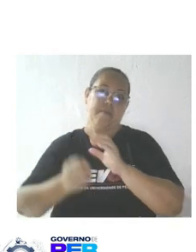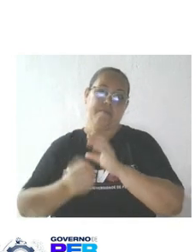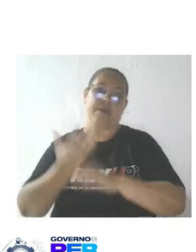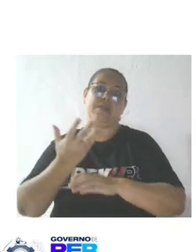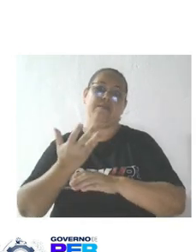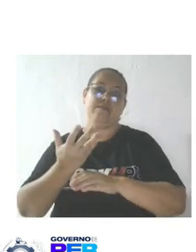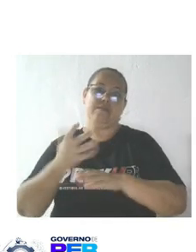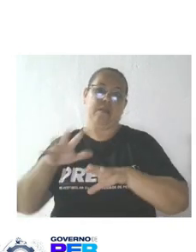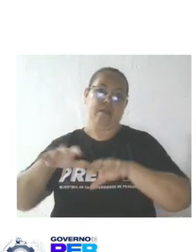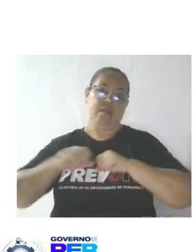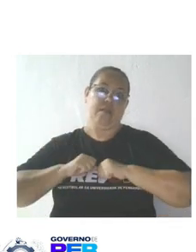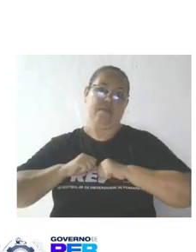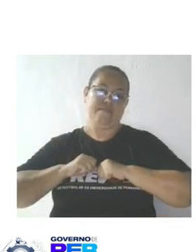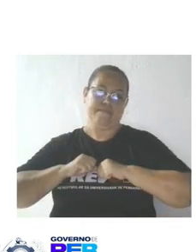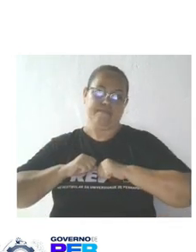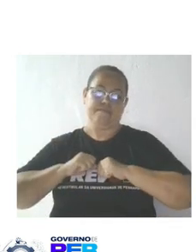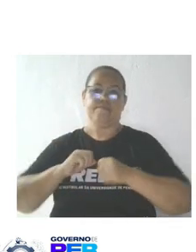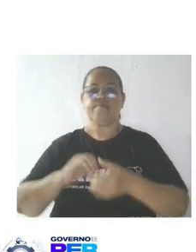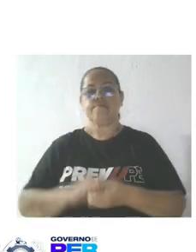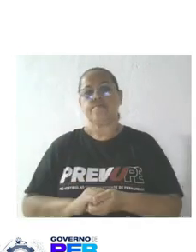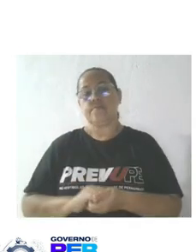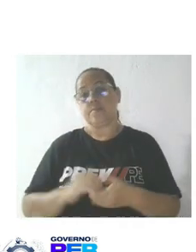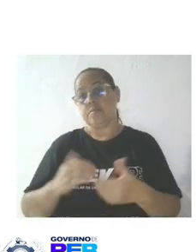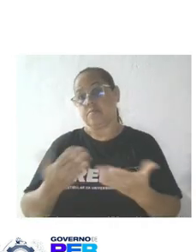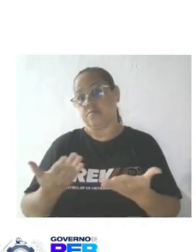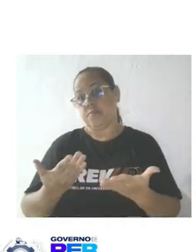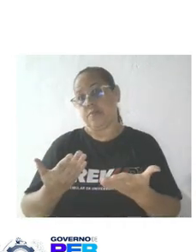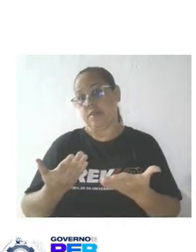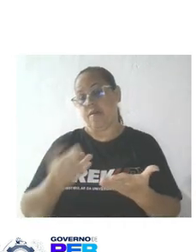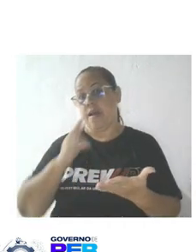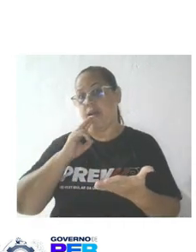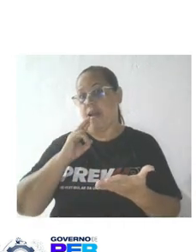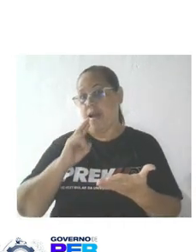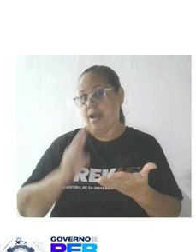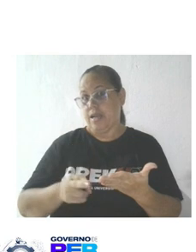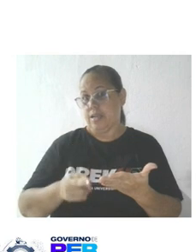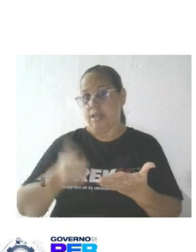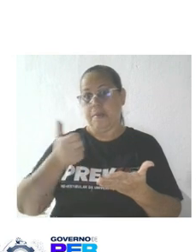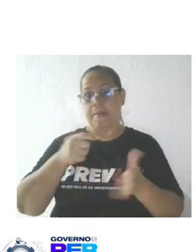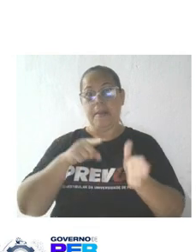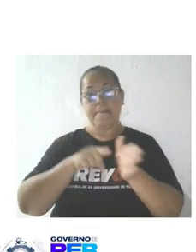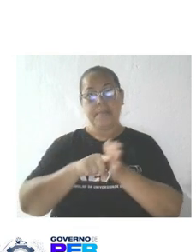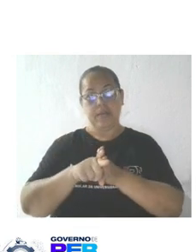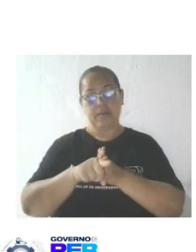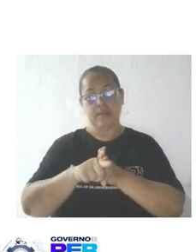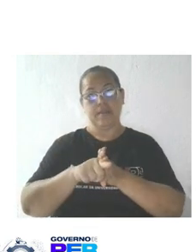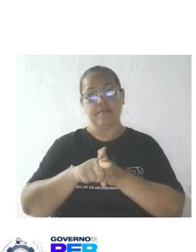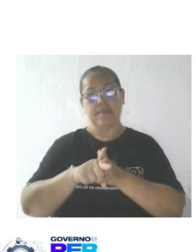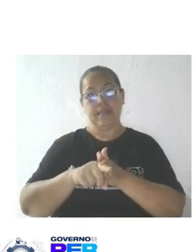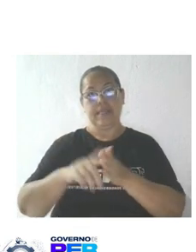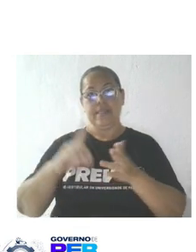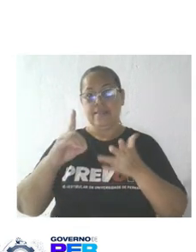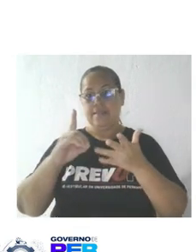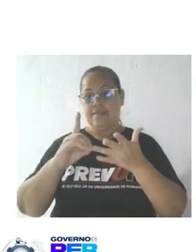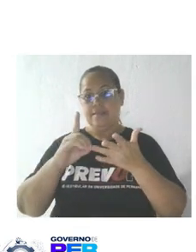e inflamações aí na região. Então, pessoal, o gabarito aí da nossa primeira questão é a letra D.